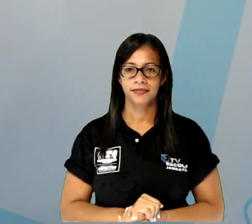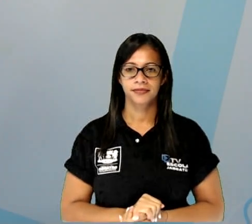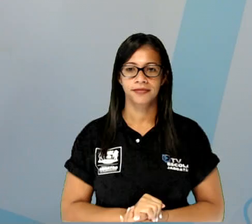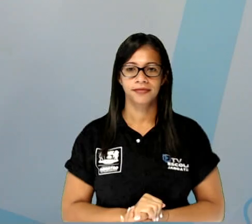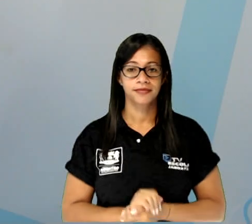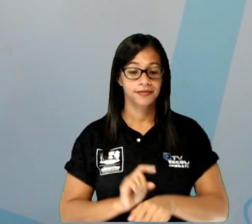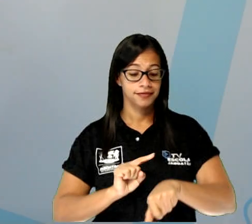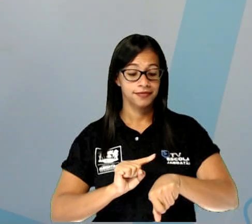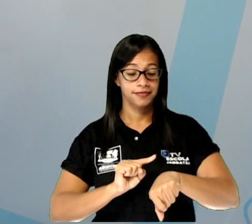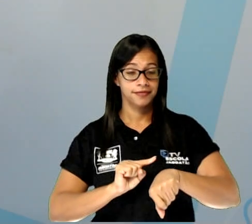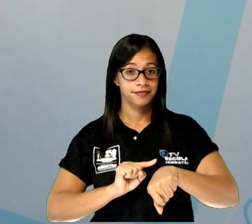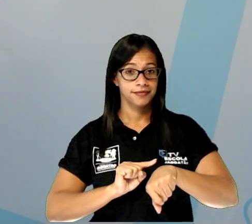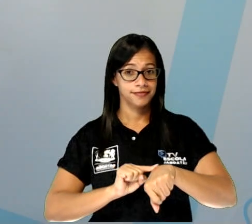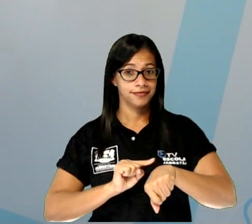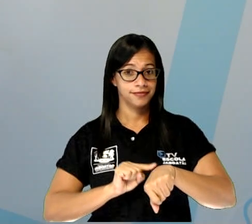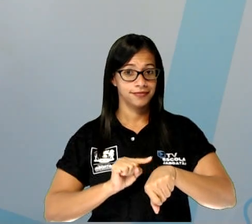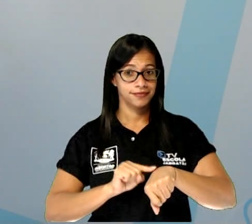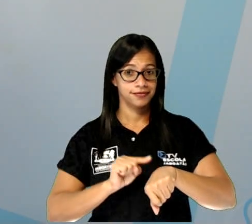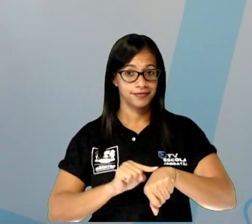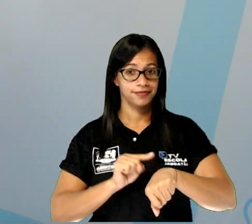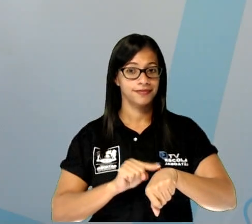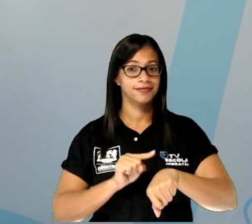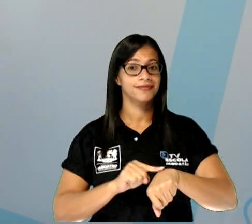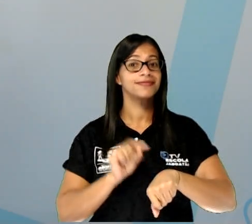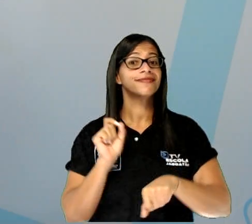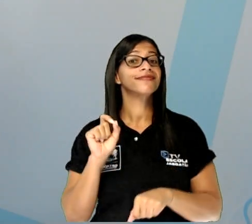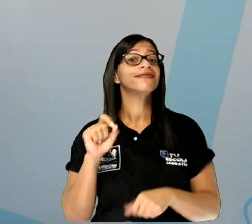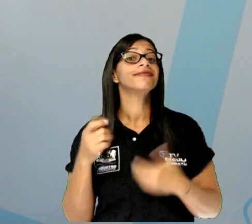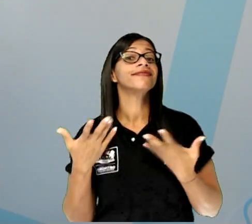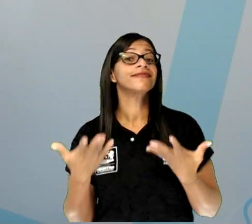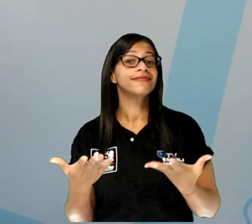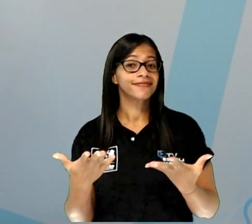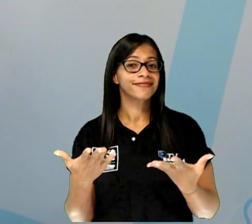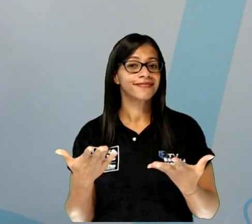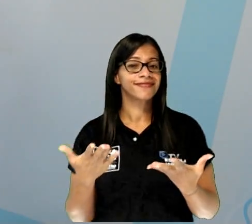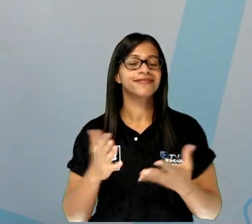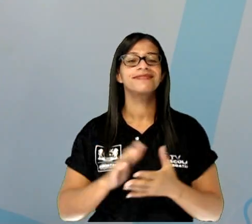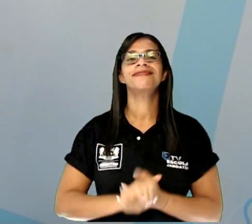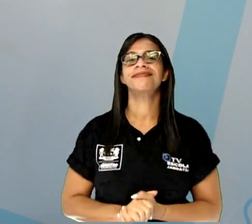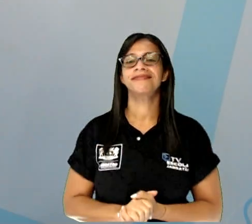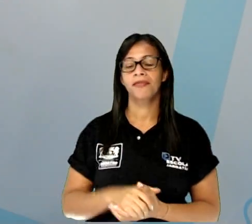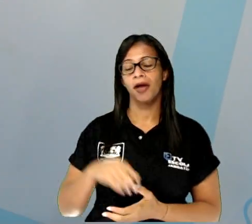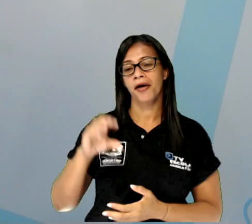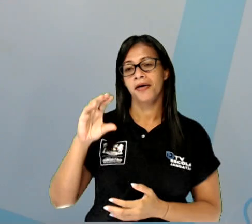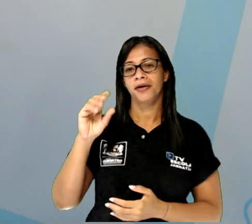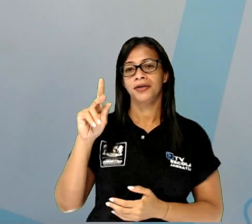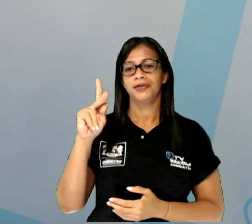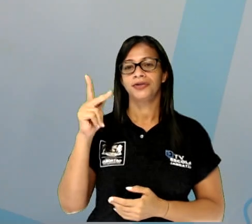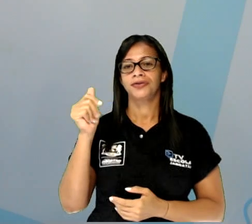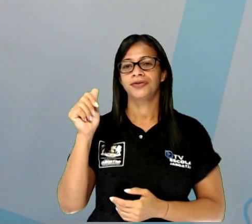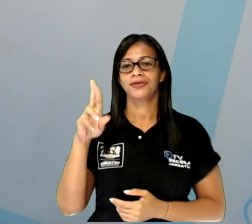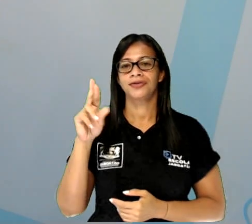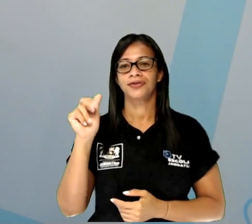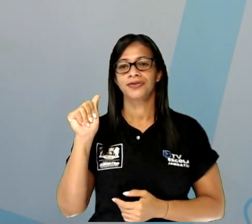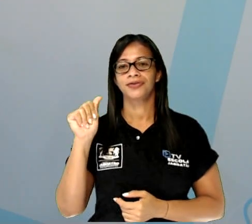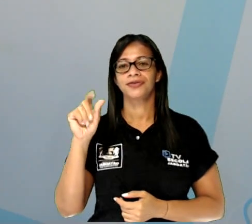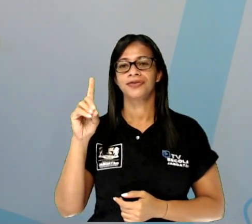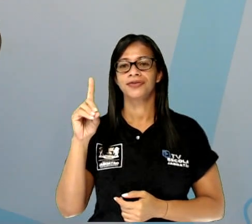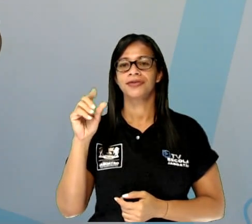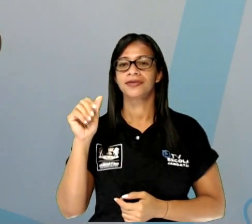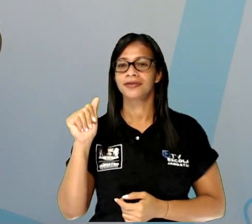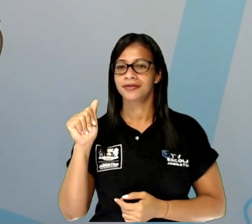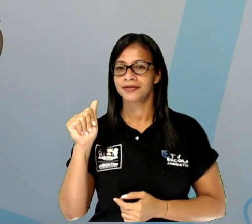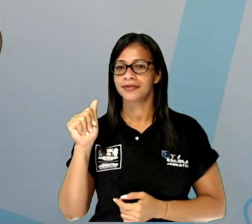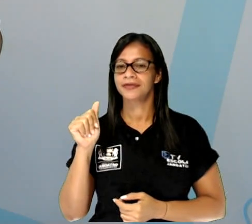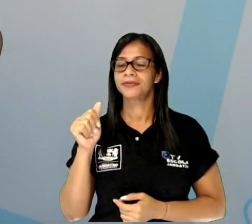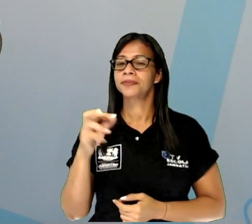Hora da charada. Trouxe duas charadas e eu quero ver quem vai me responder,